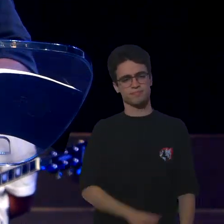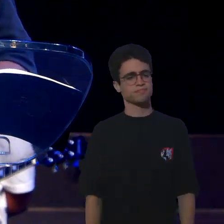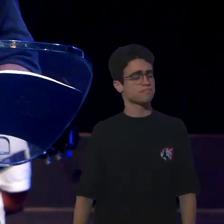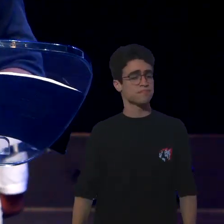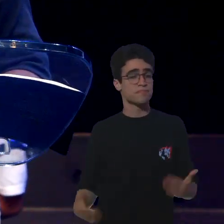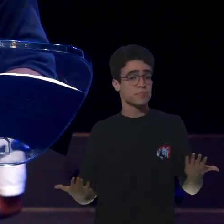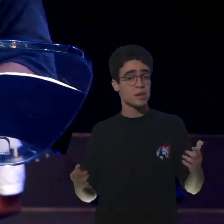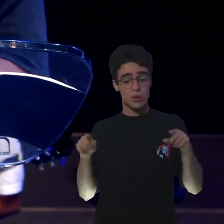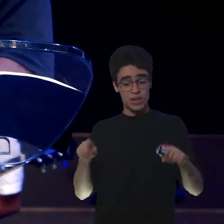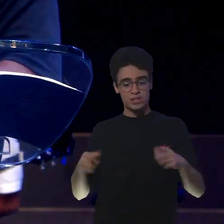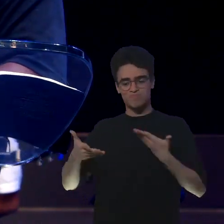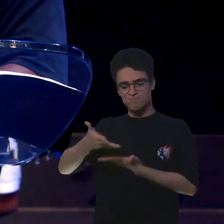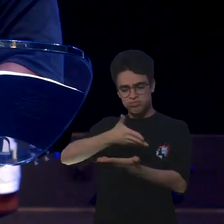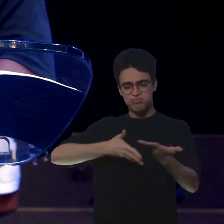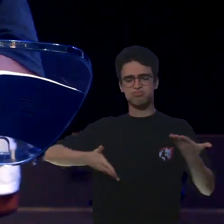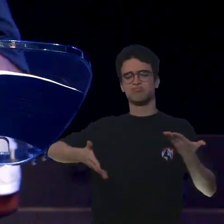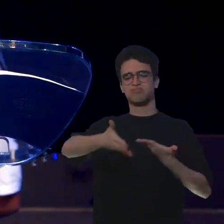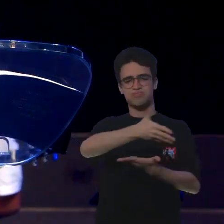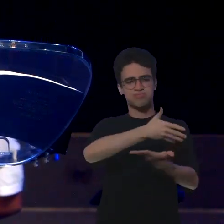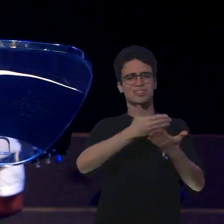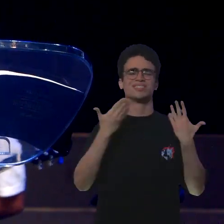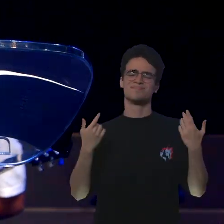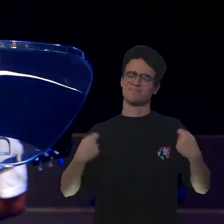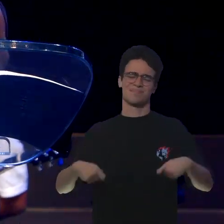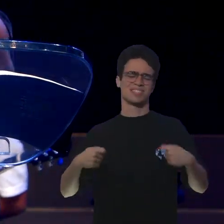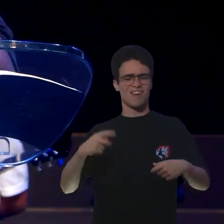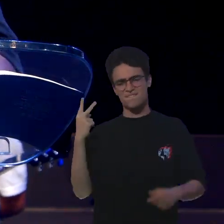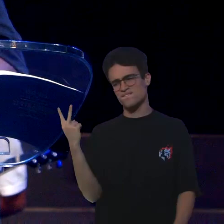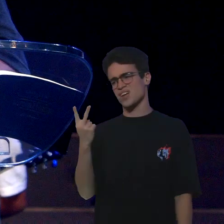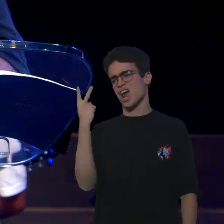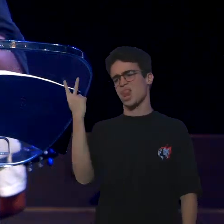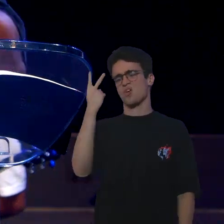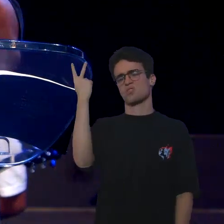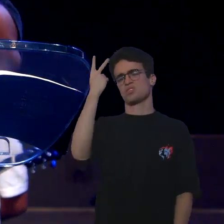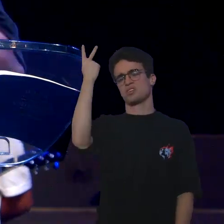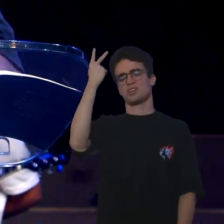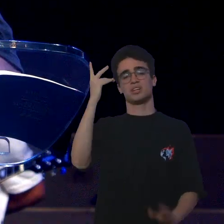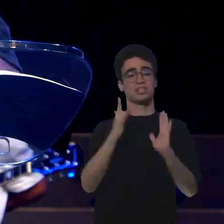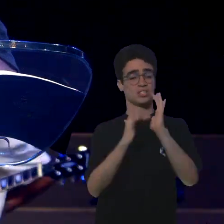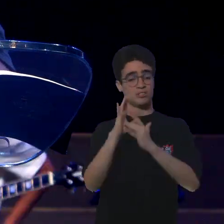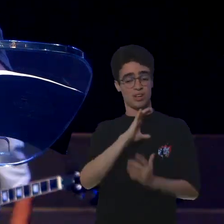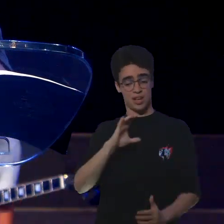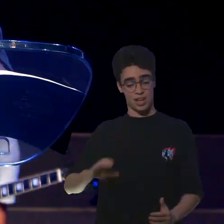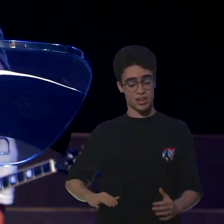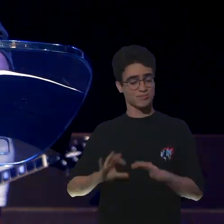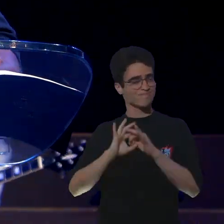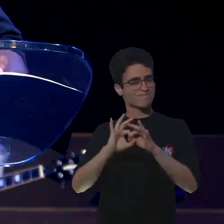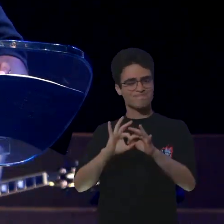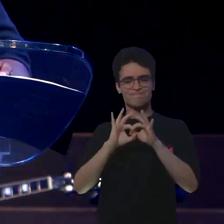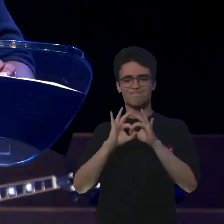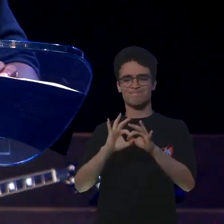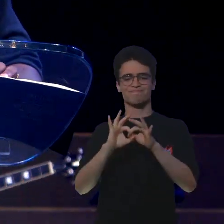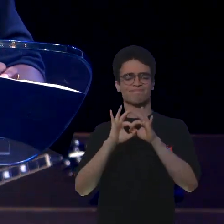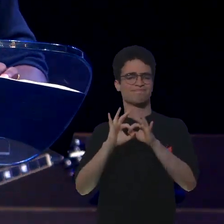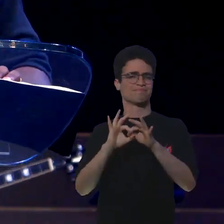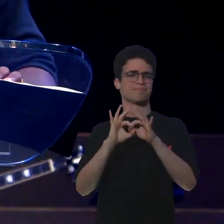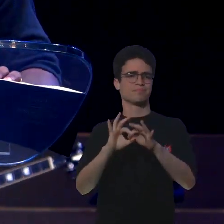E essa comunhão a gente precisa valorizar, essa comunhão com Cristo, essa comunhão com os irmãos.